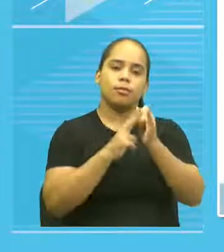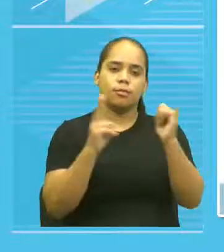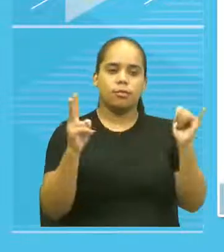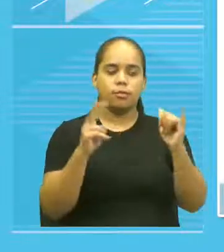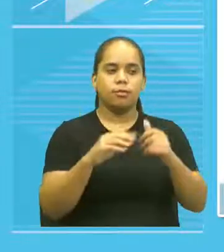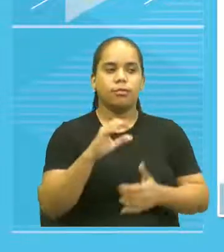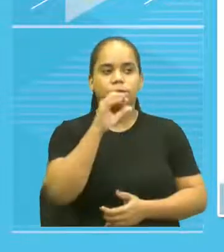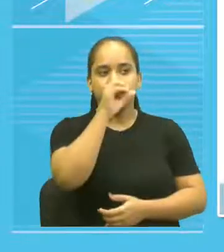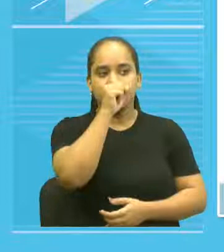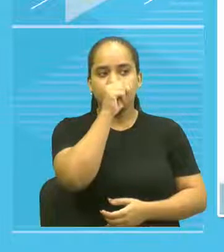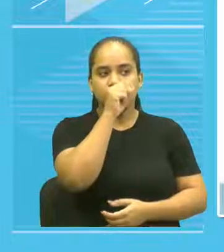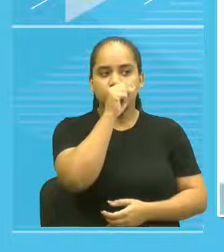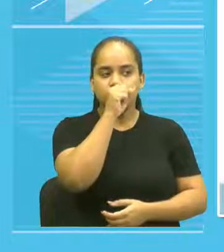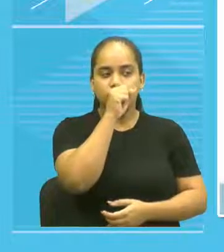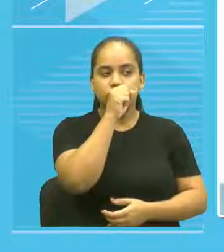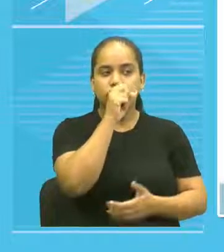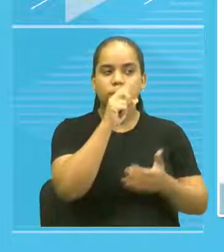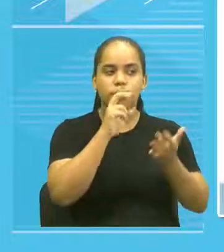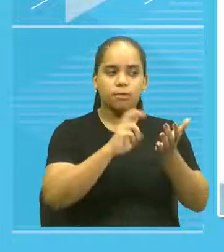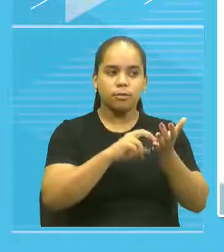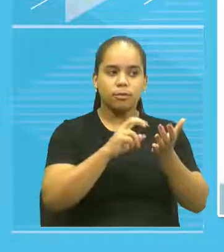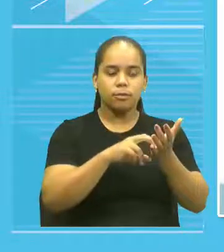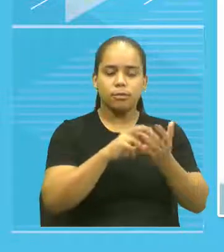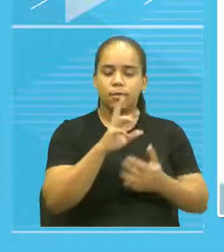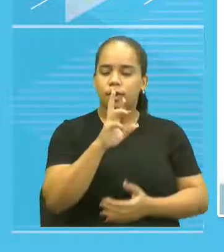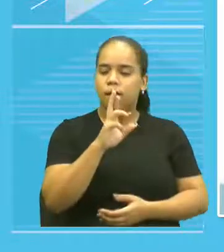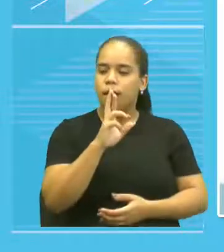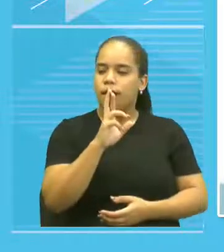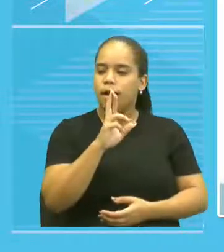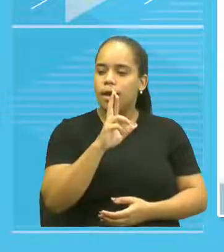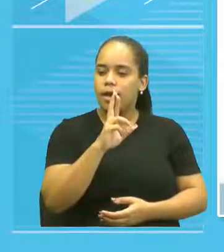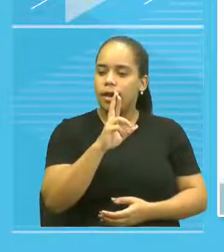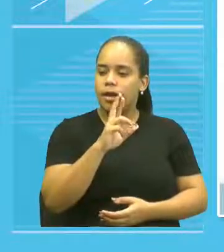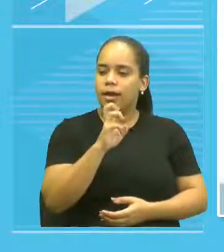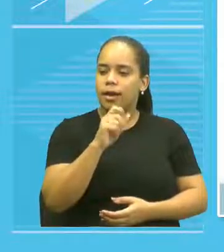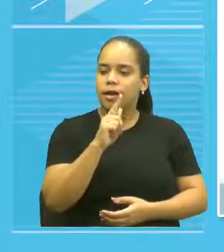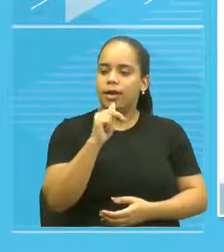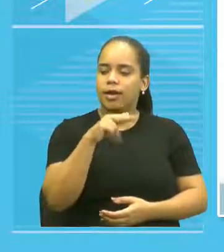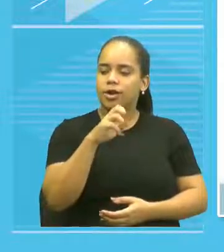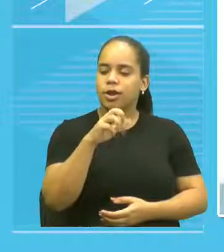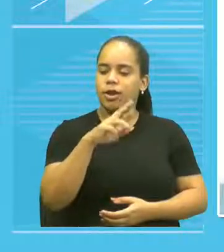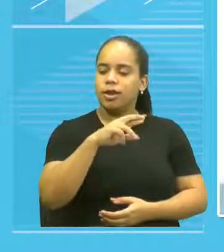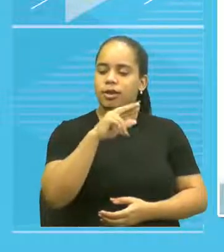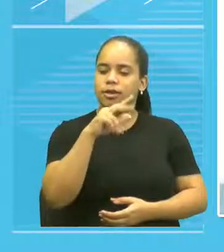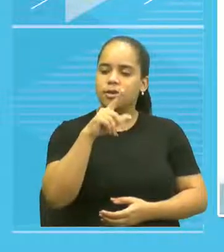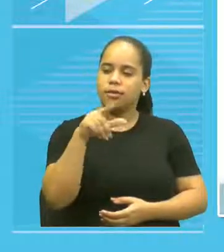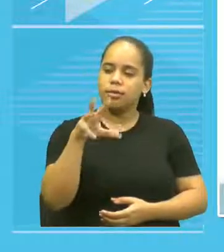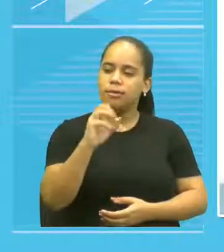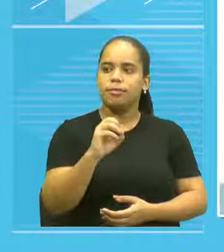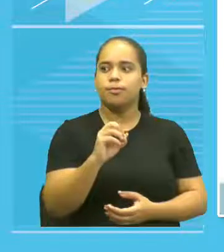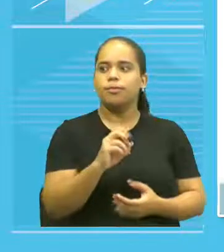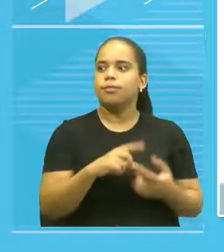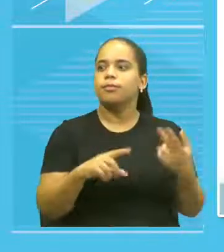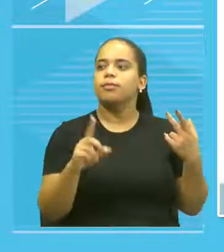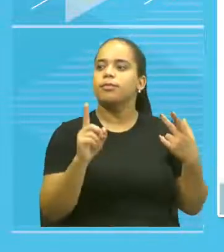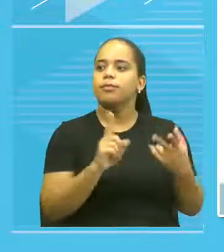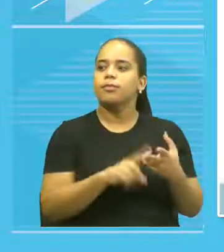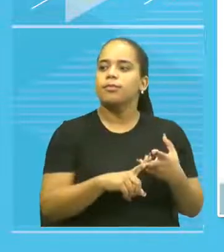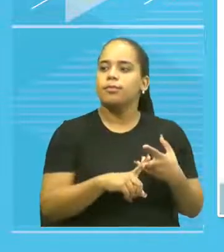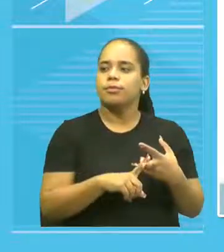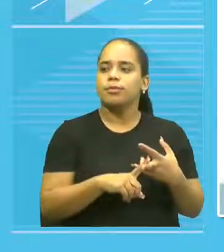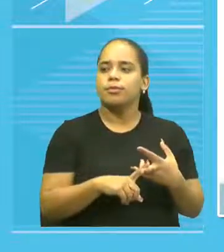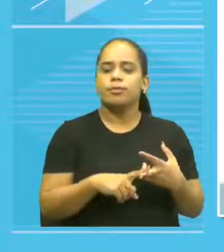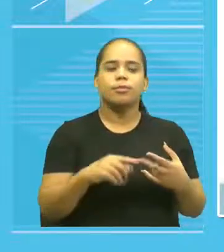cara sábado pela manhã nós vamos estar em Regeneração beleza cidade mais ou menos próximo de nós hoje